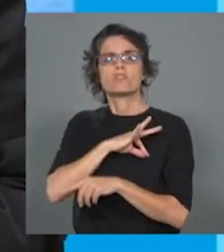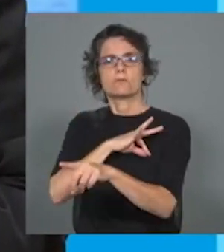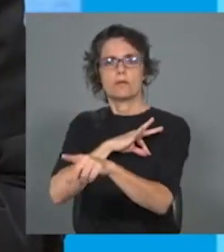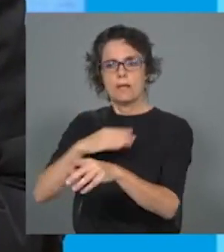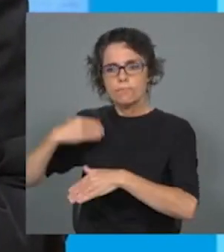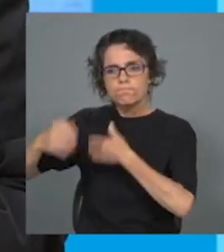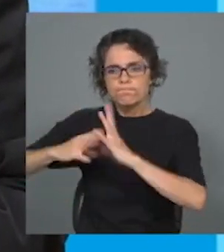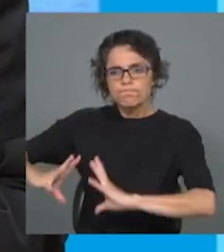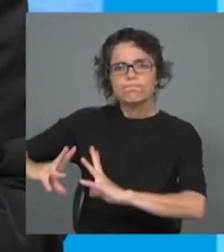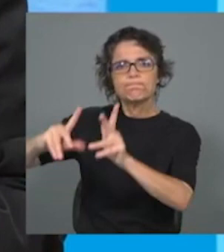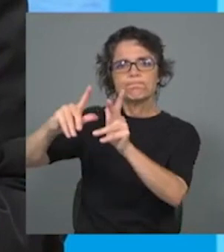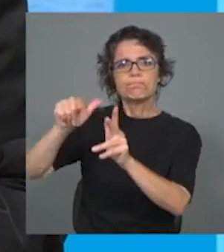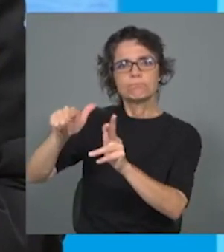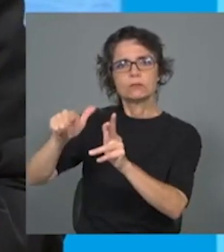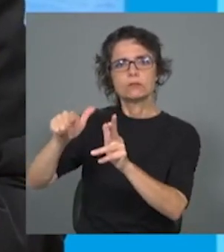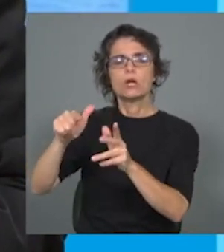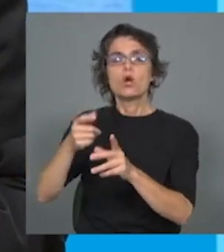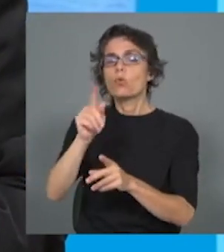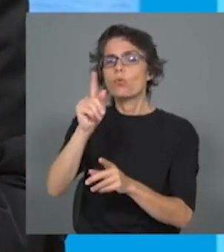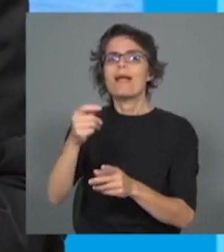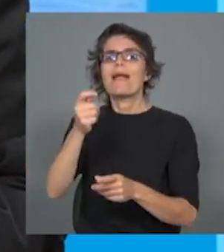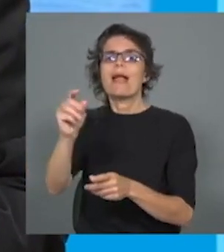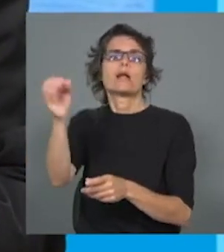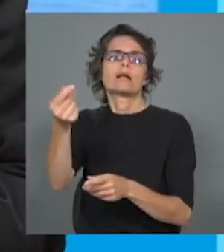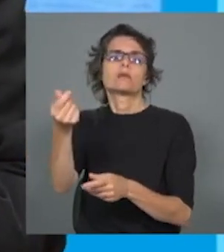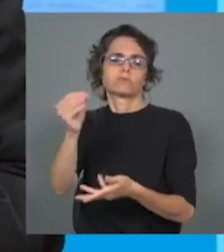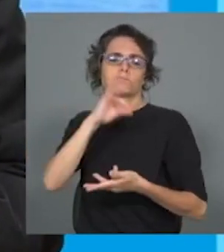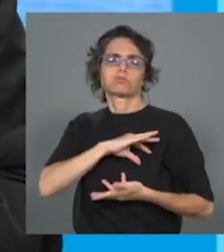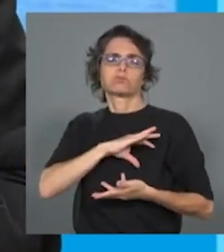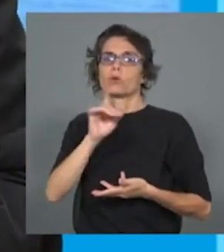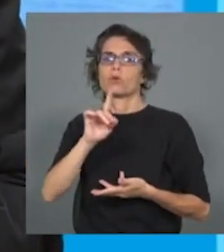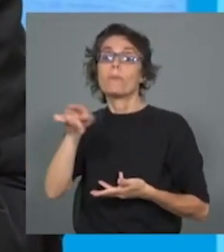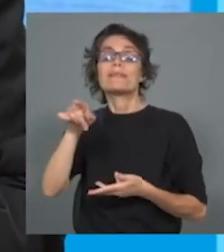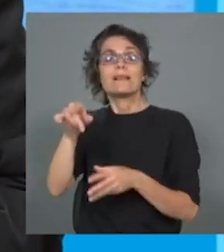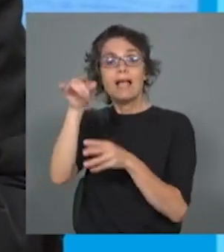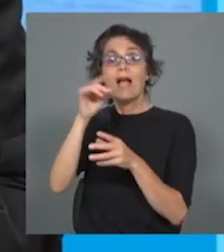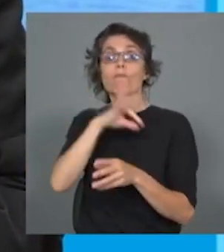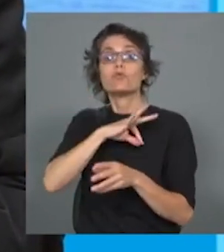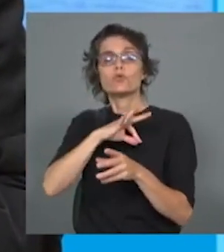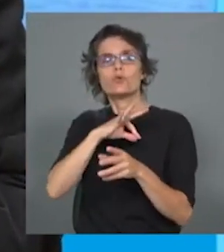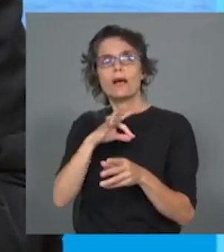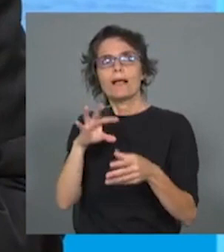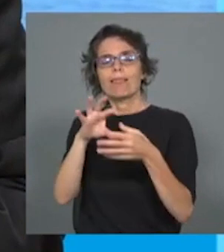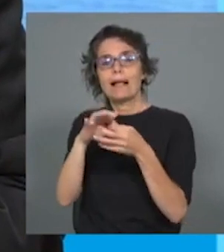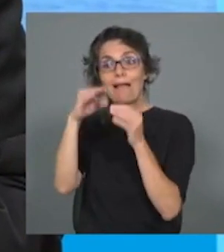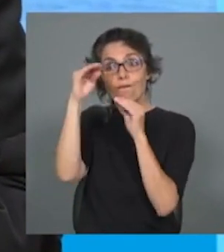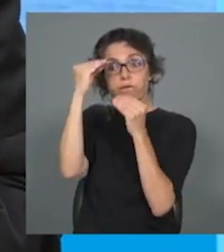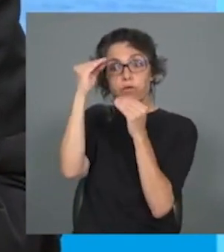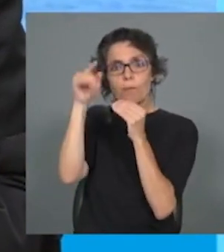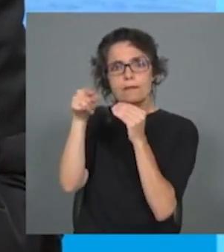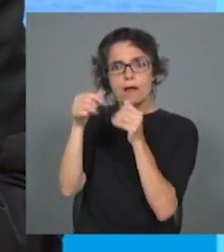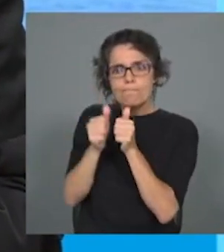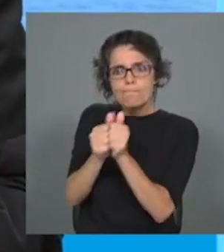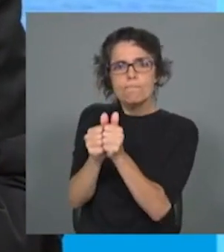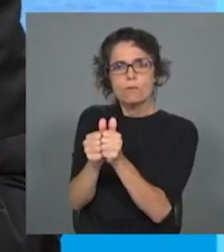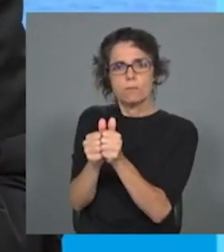muito importante. Não estou a dizer serem pagos, estou a dizer formarem-se para, ou seja, cada vez mais formados para o